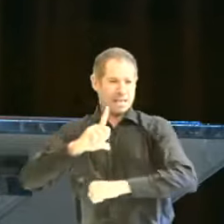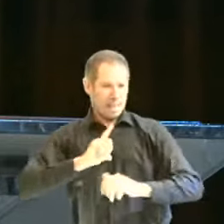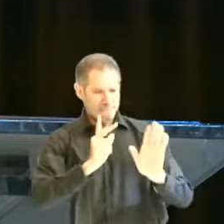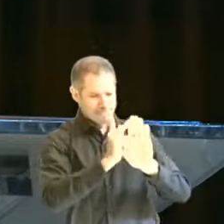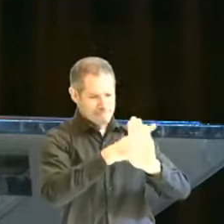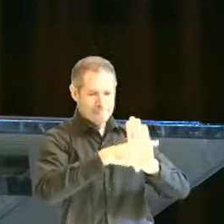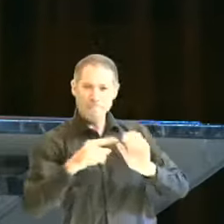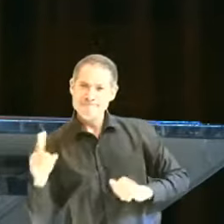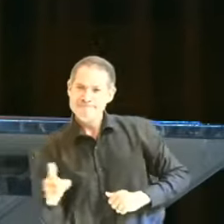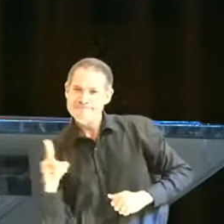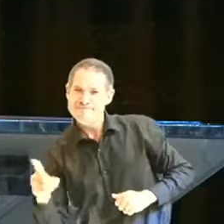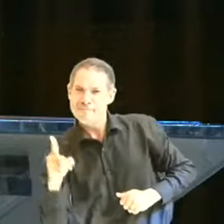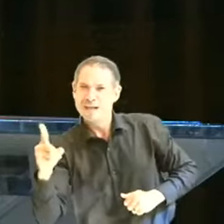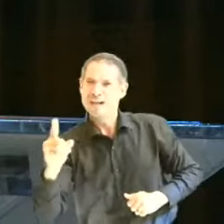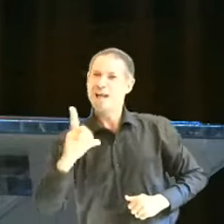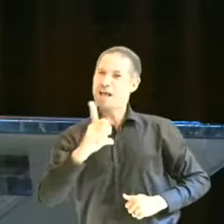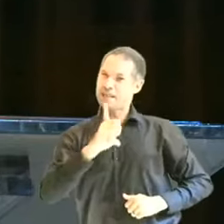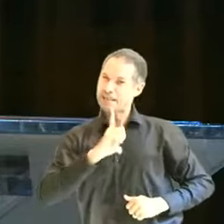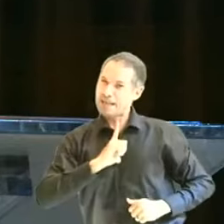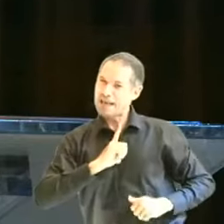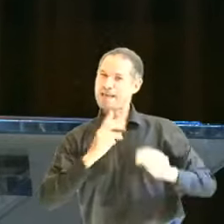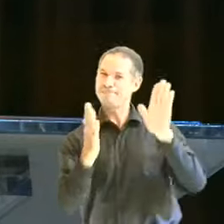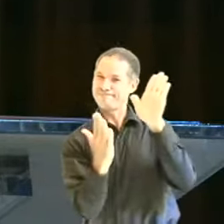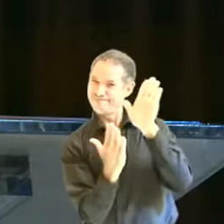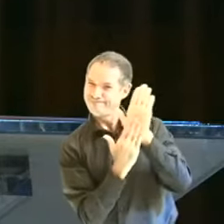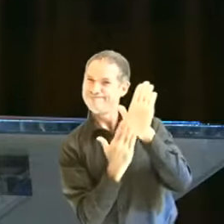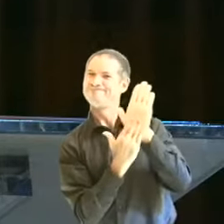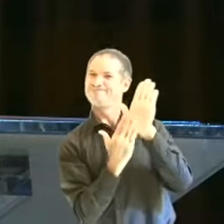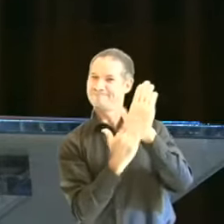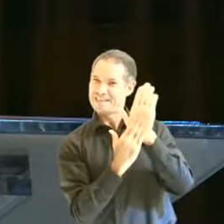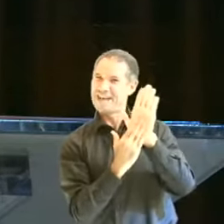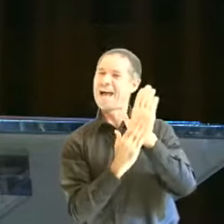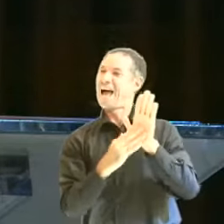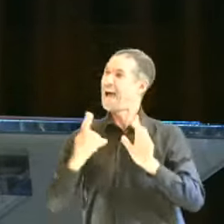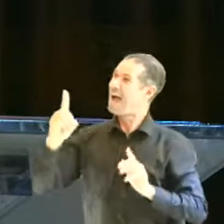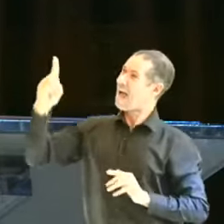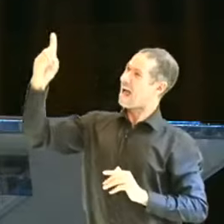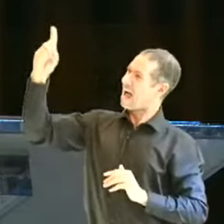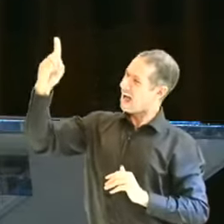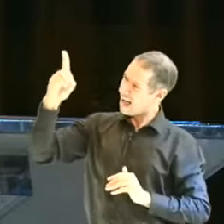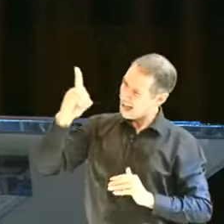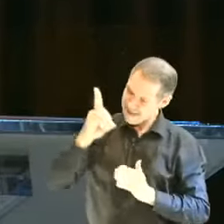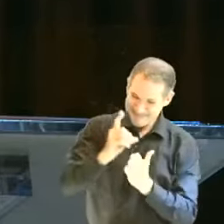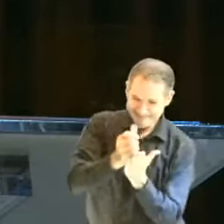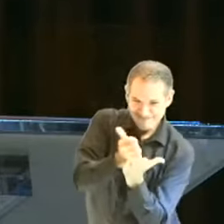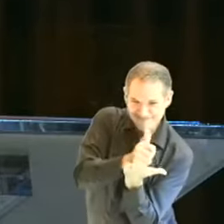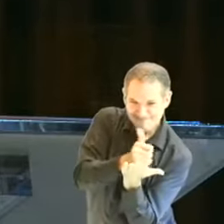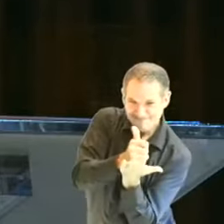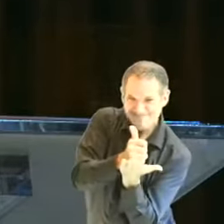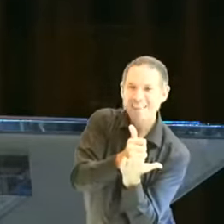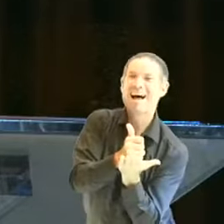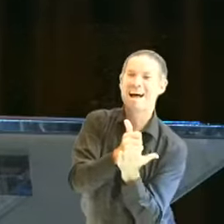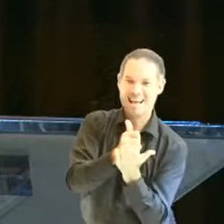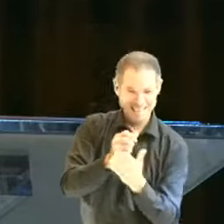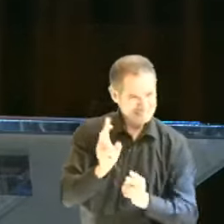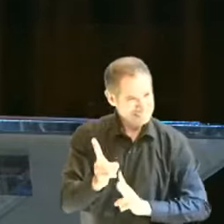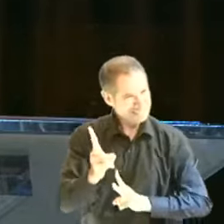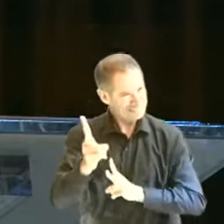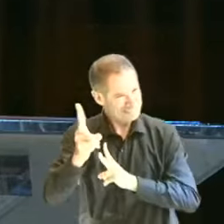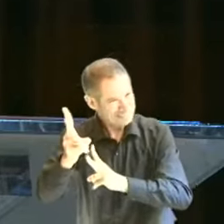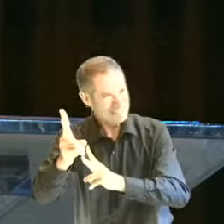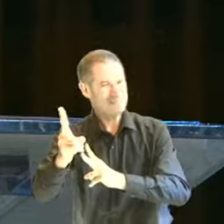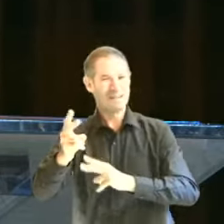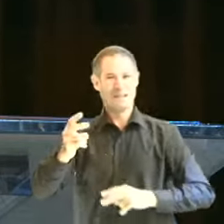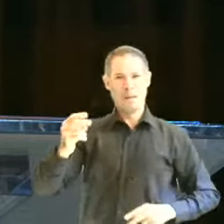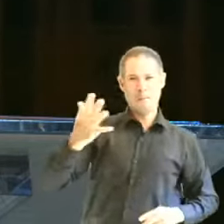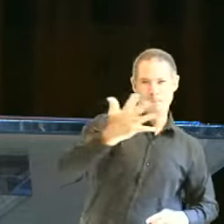plano eterno, que eu tenho um propósito e que eu estou no controle, que estou trabalhando, que estou agindo, que o